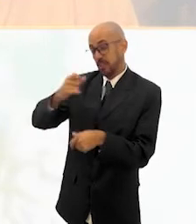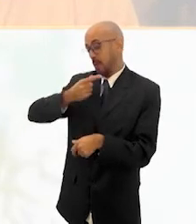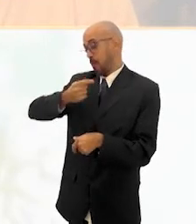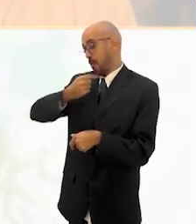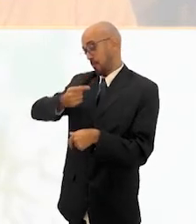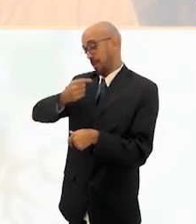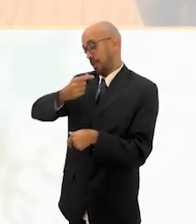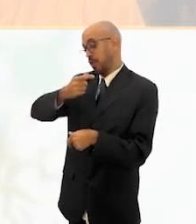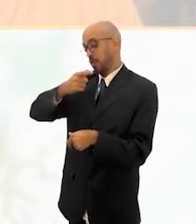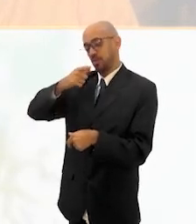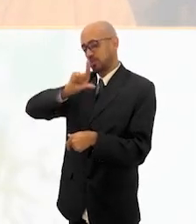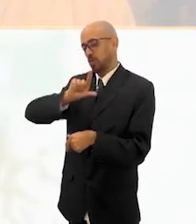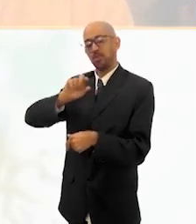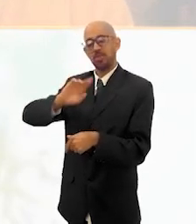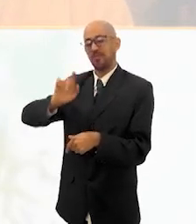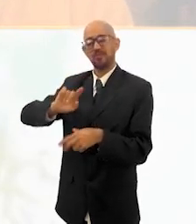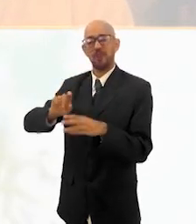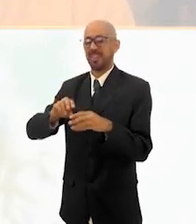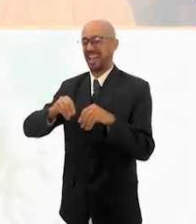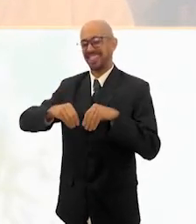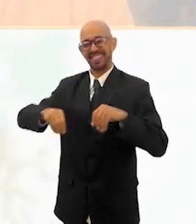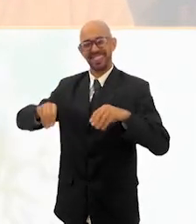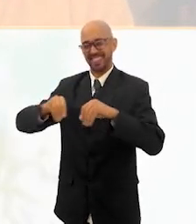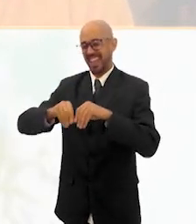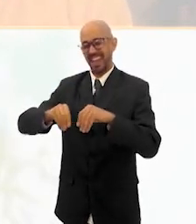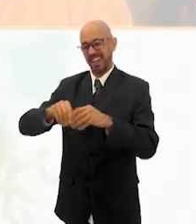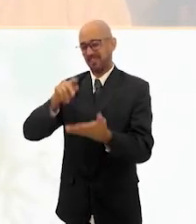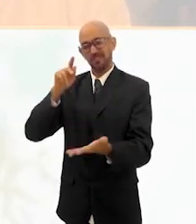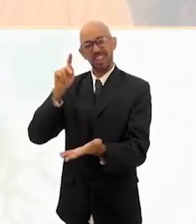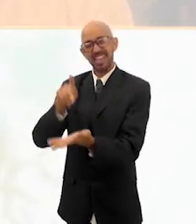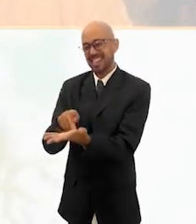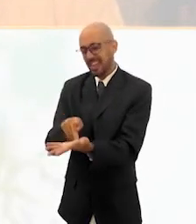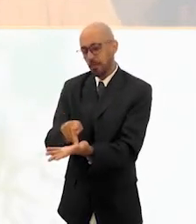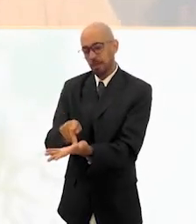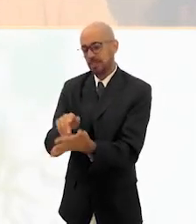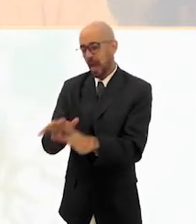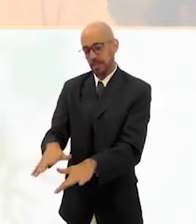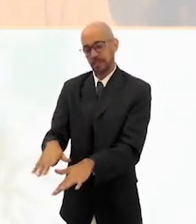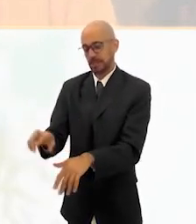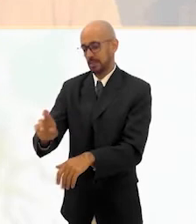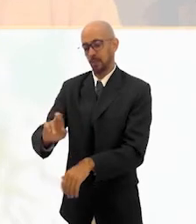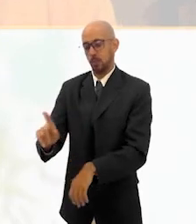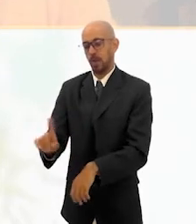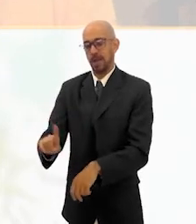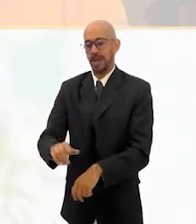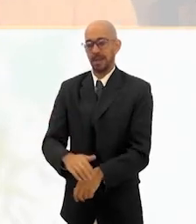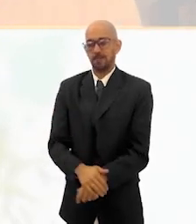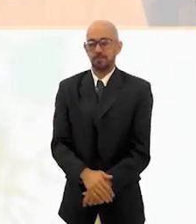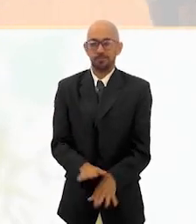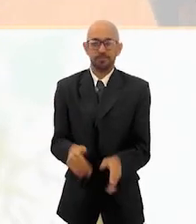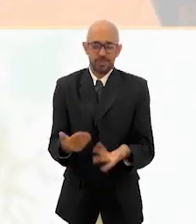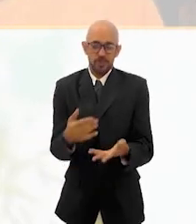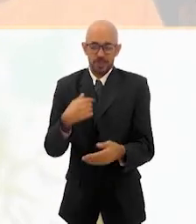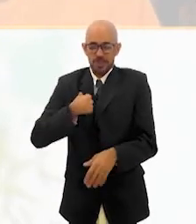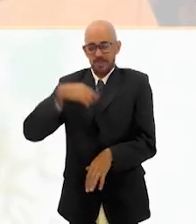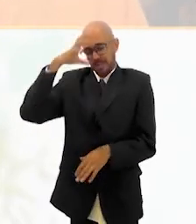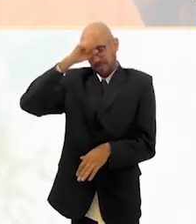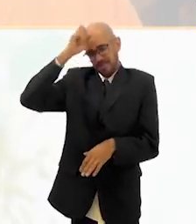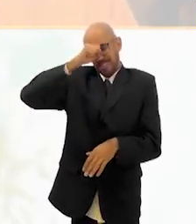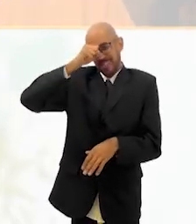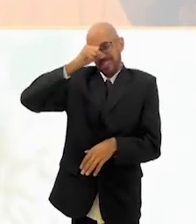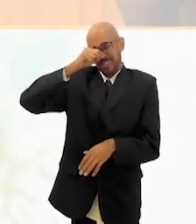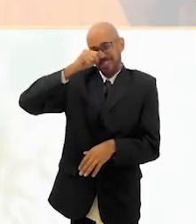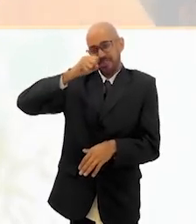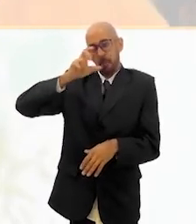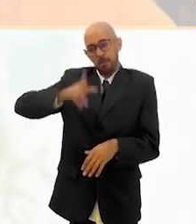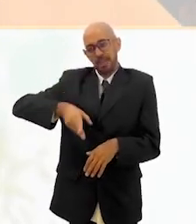momento, não foi do barro, né? Não foi exatamente desse barro. Então eu fiquei conversando ali, já foi um bom aprendizado naquele